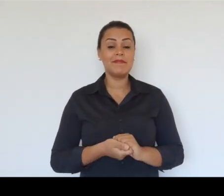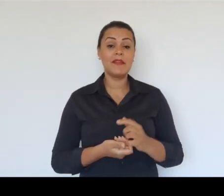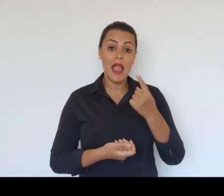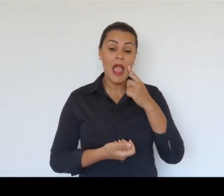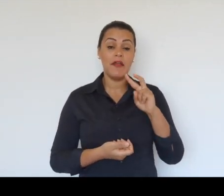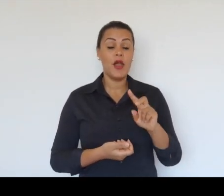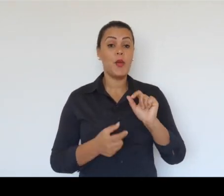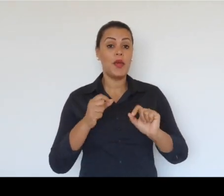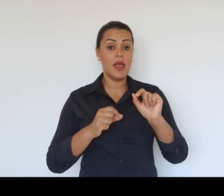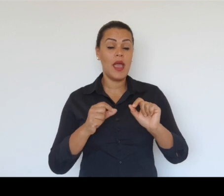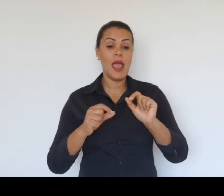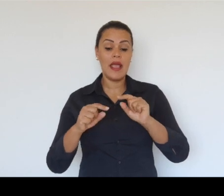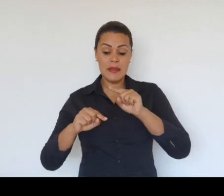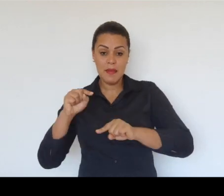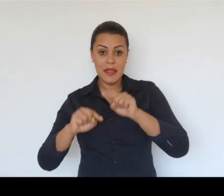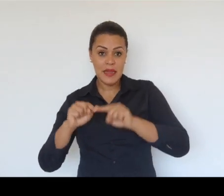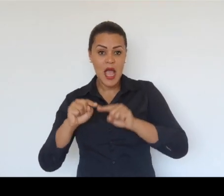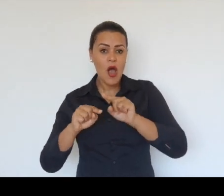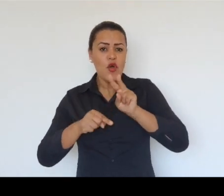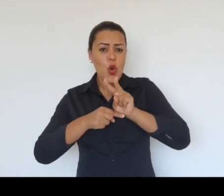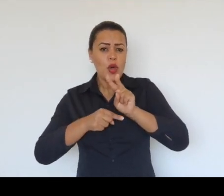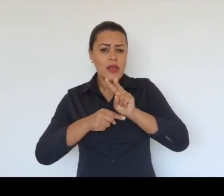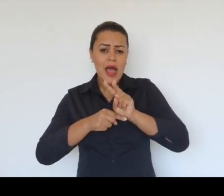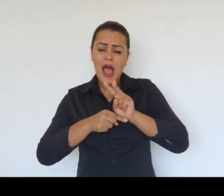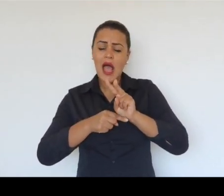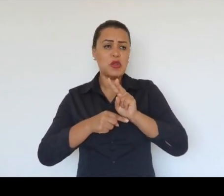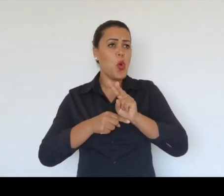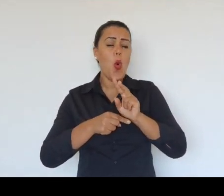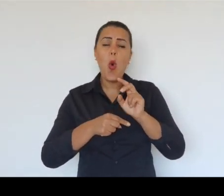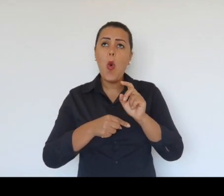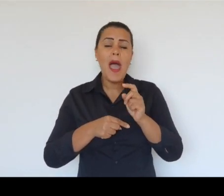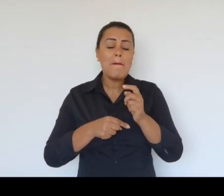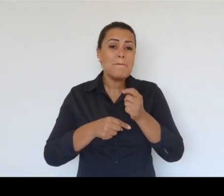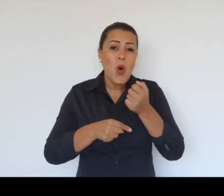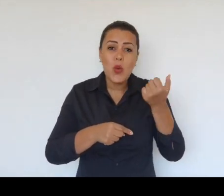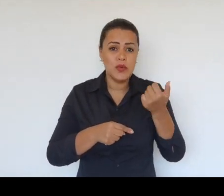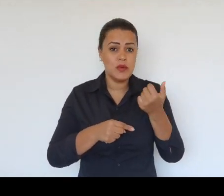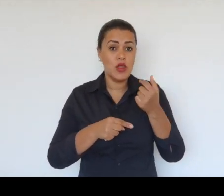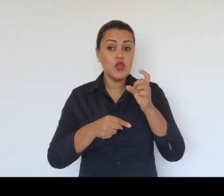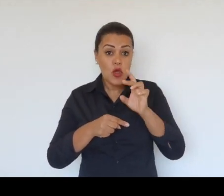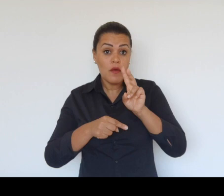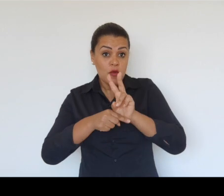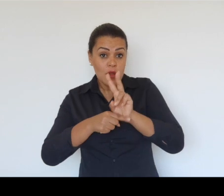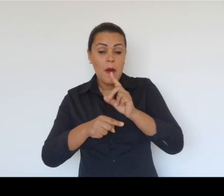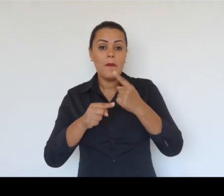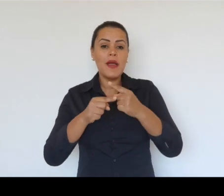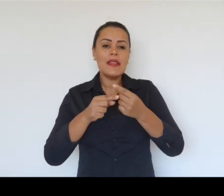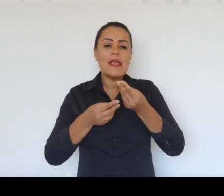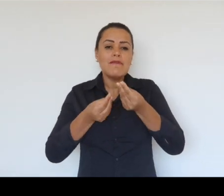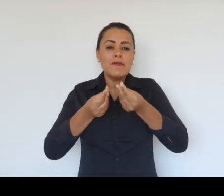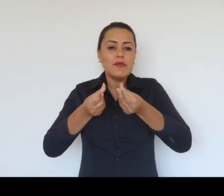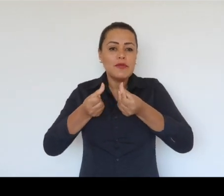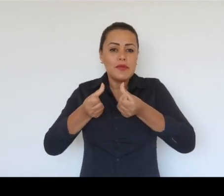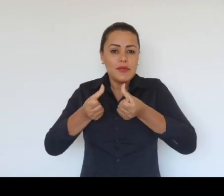Essa situação desse material ficar preservado é muito raro mesmo. Ela só ficou preservada porque ela está sempre